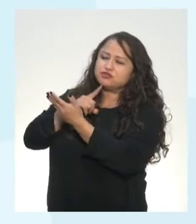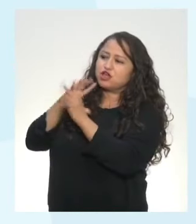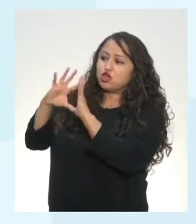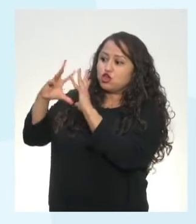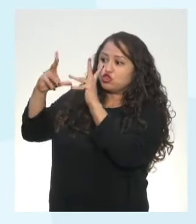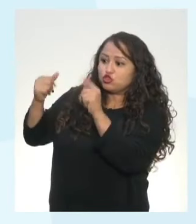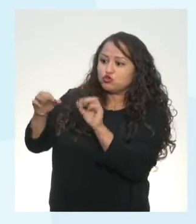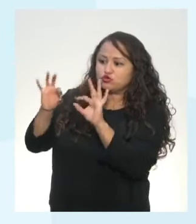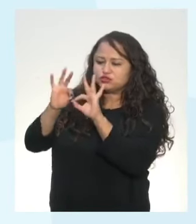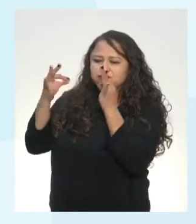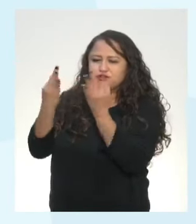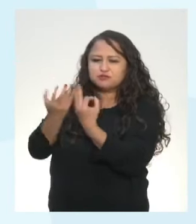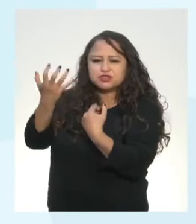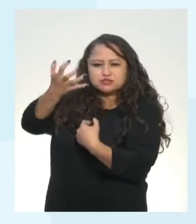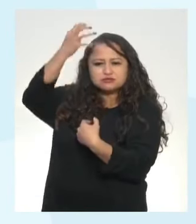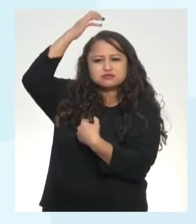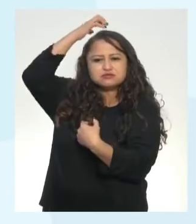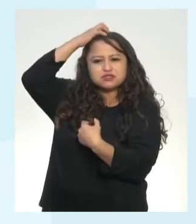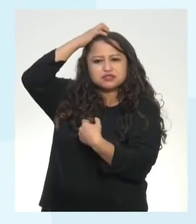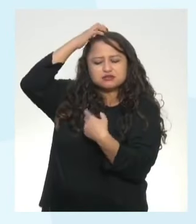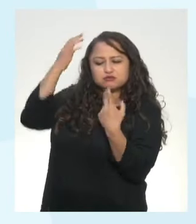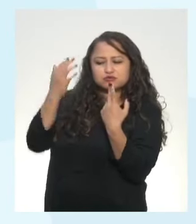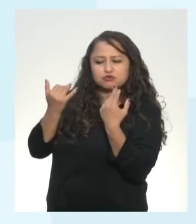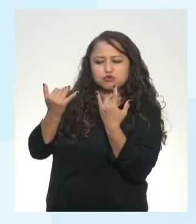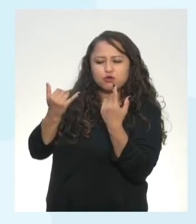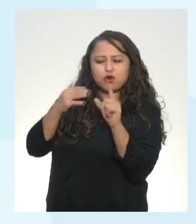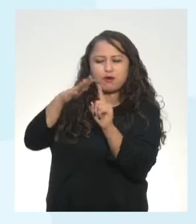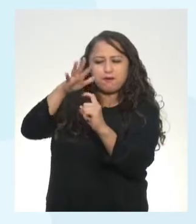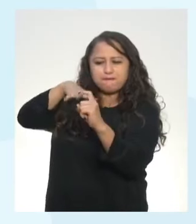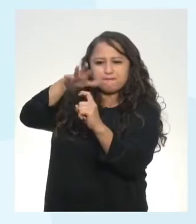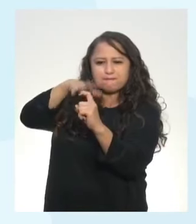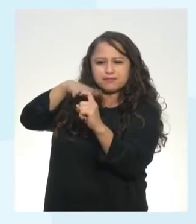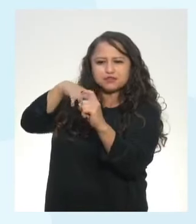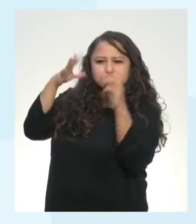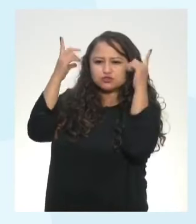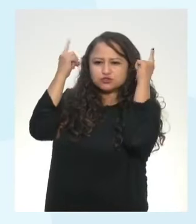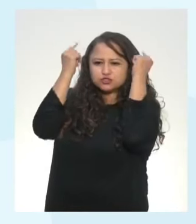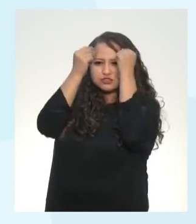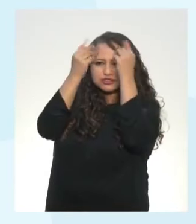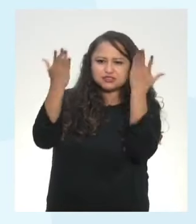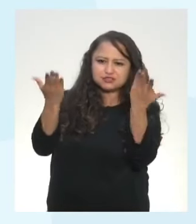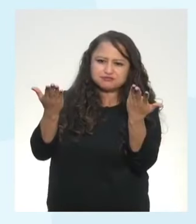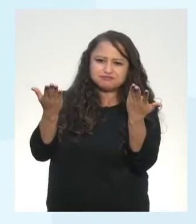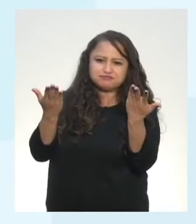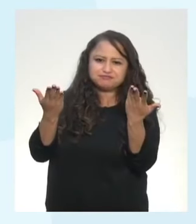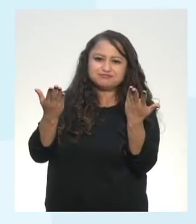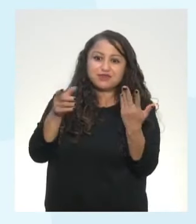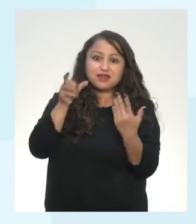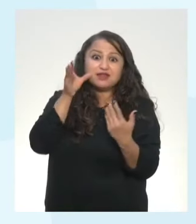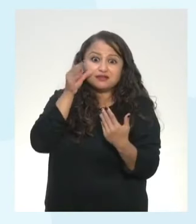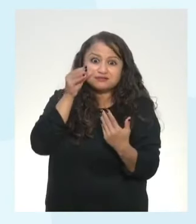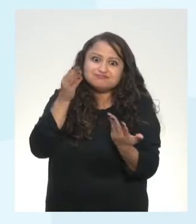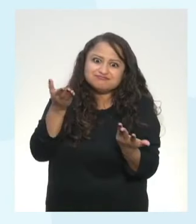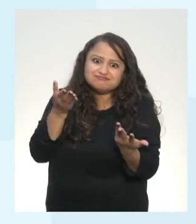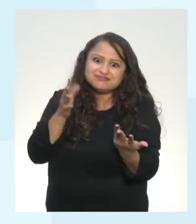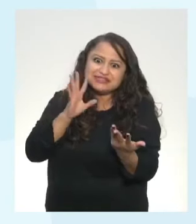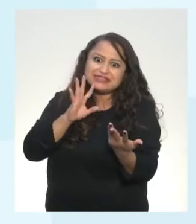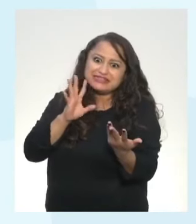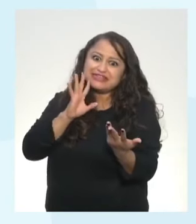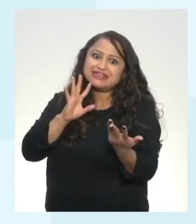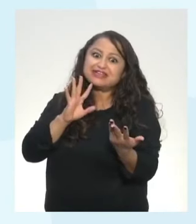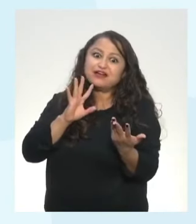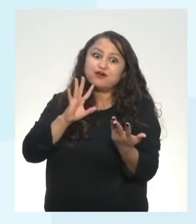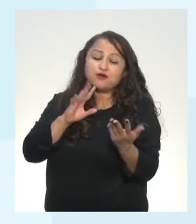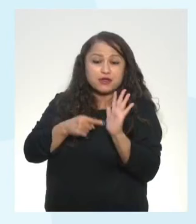estão meio que caracterizados como deuses mitológicos, né? Então, é bem interessante essa imagem que